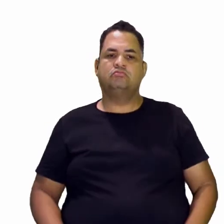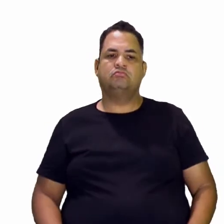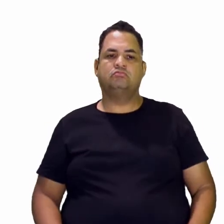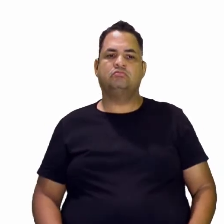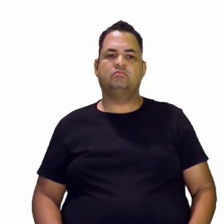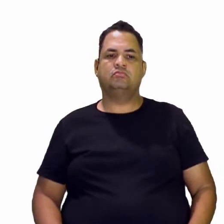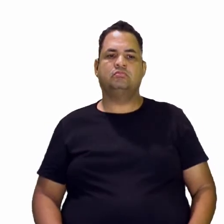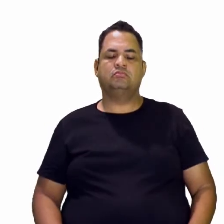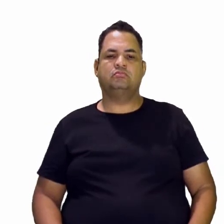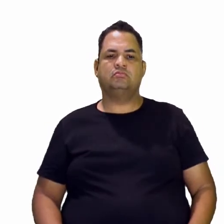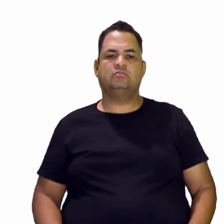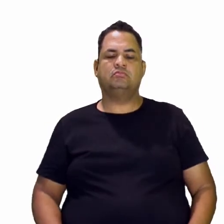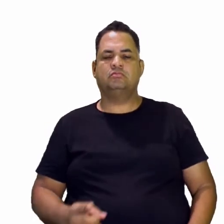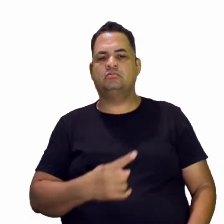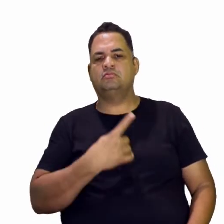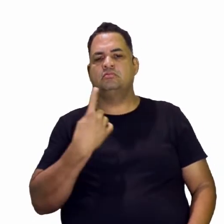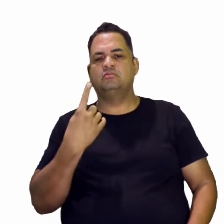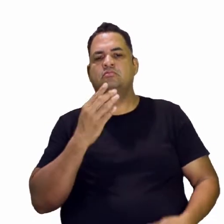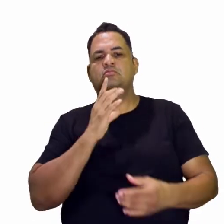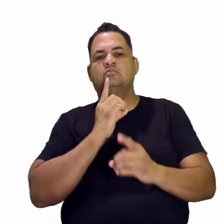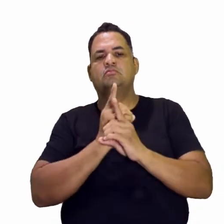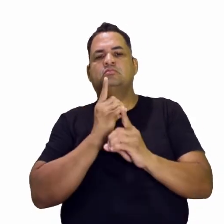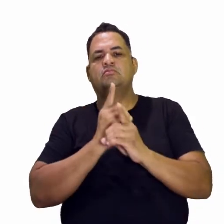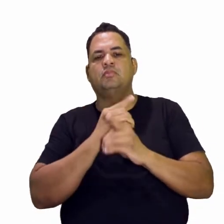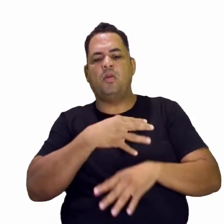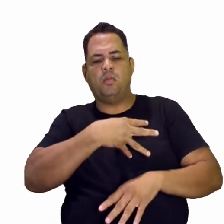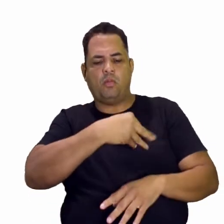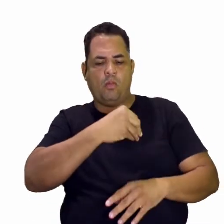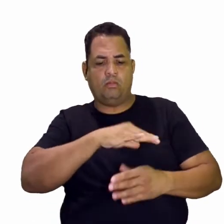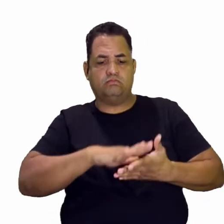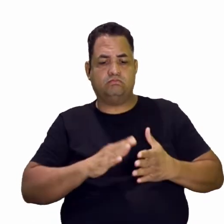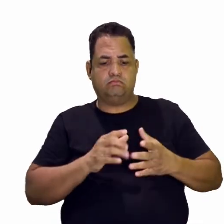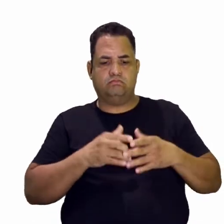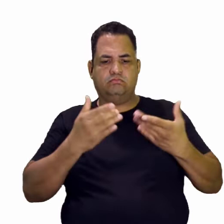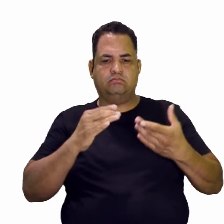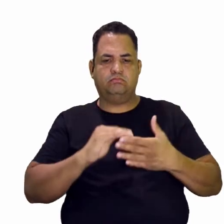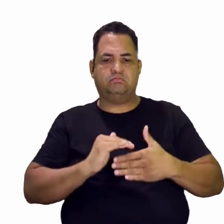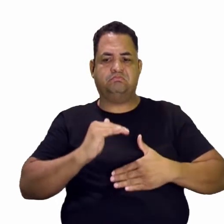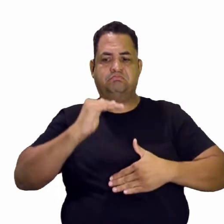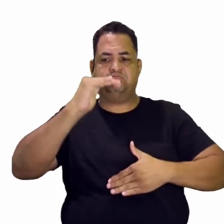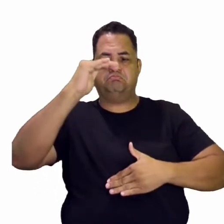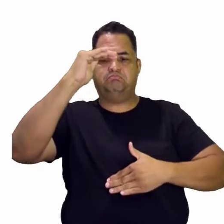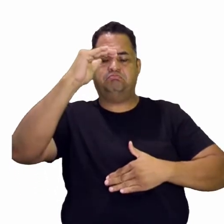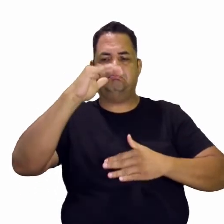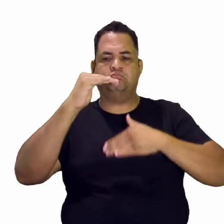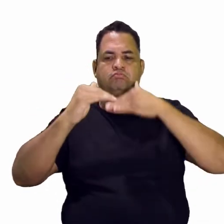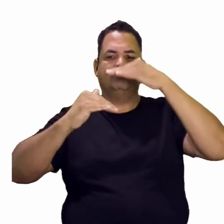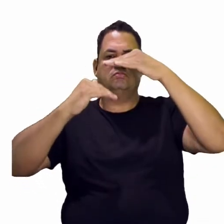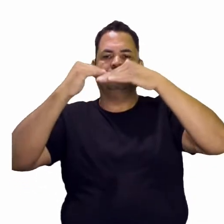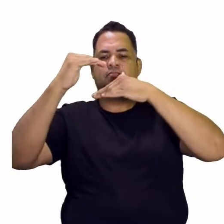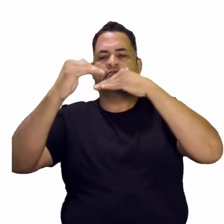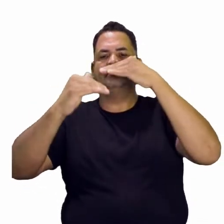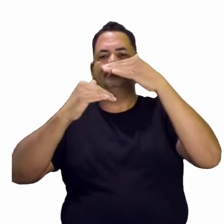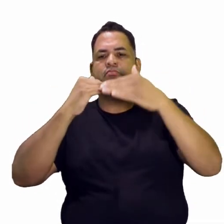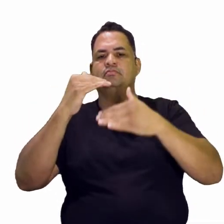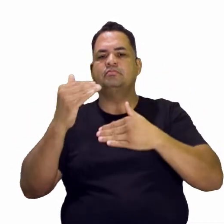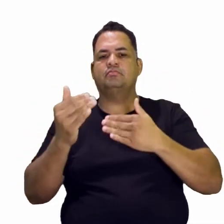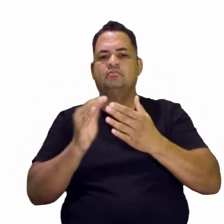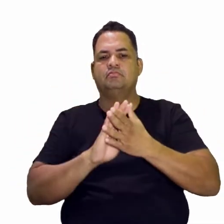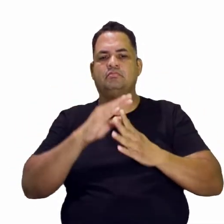Tá? Onde nós vamos encontrar os grandes mamíferos, né? O desenvolvimento